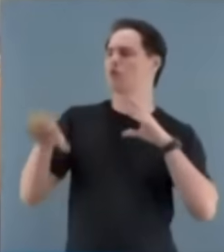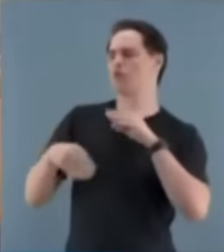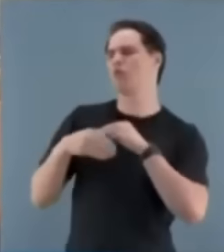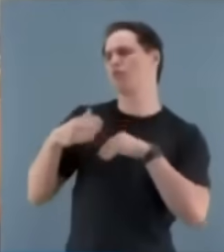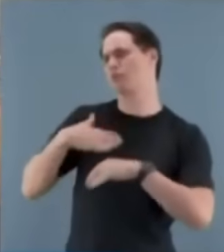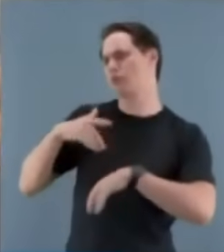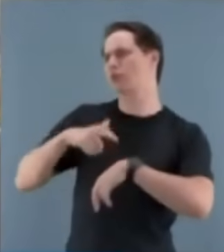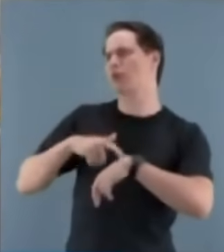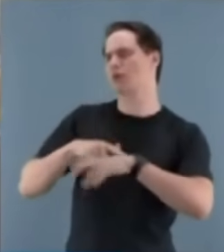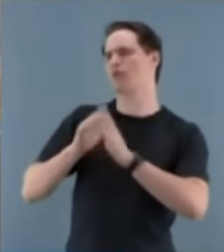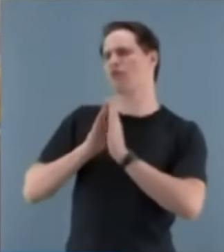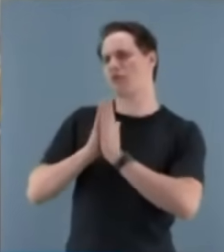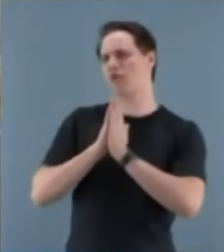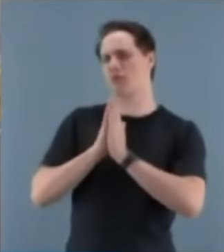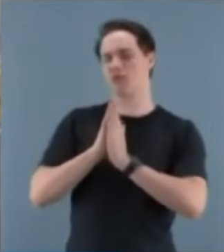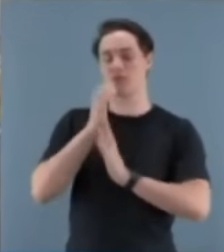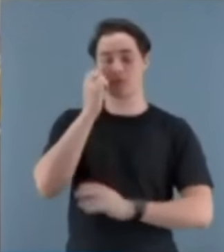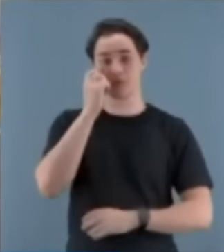Restabelece meu tempo, por favor.